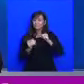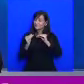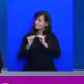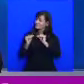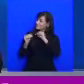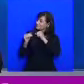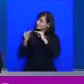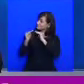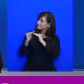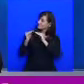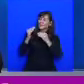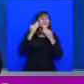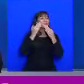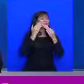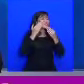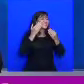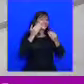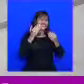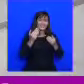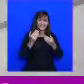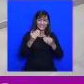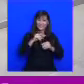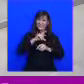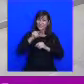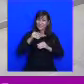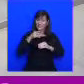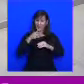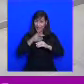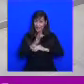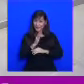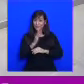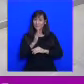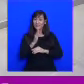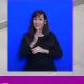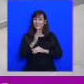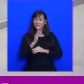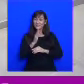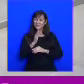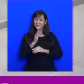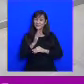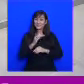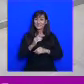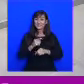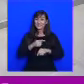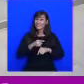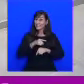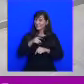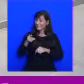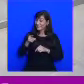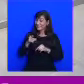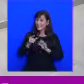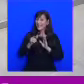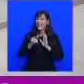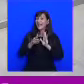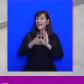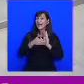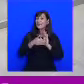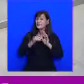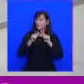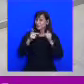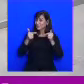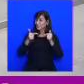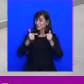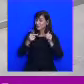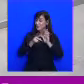Sim, confirmo. Sim, confirma. Obrigado. Sorteio da Loto Fácil realizado, validado. E aí, a sorte estava na sua